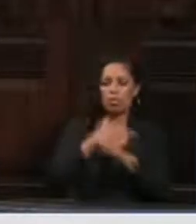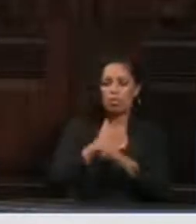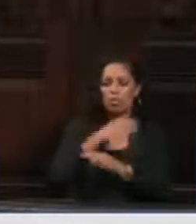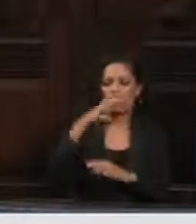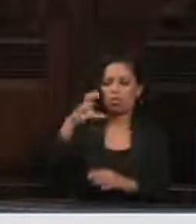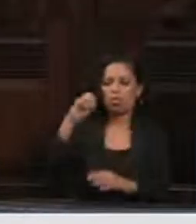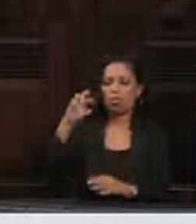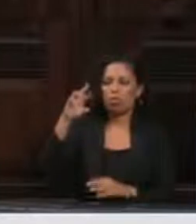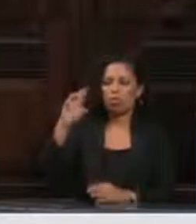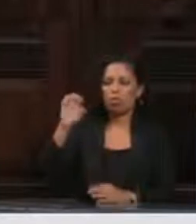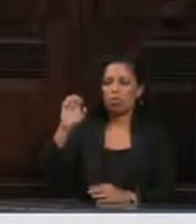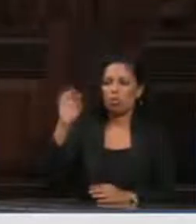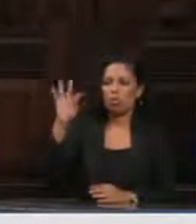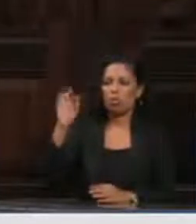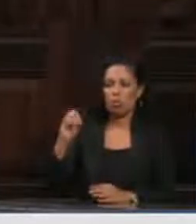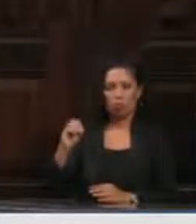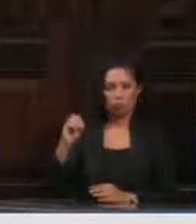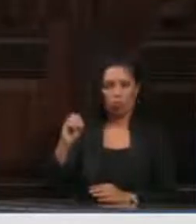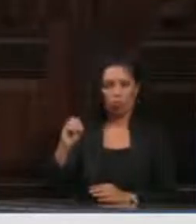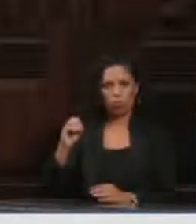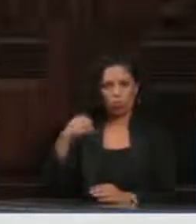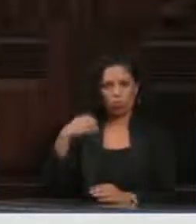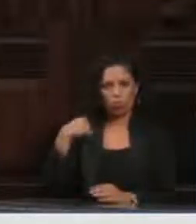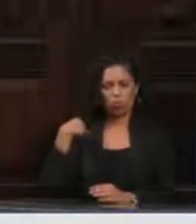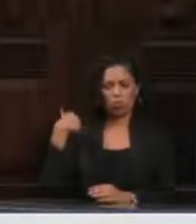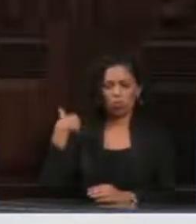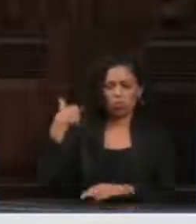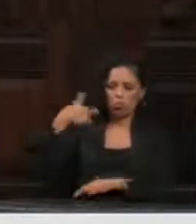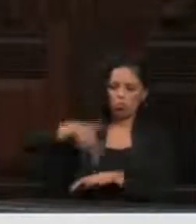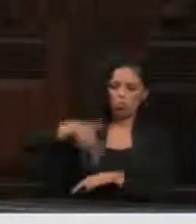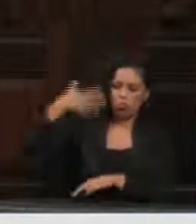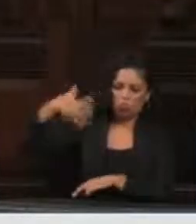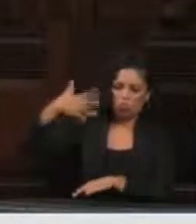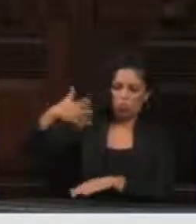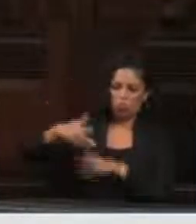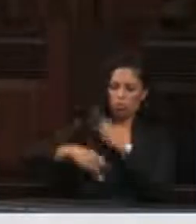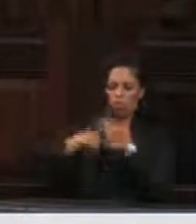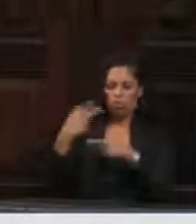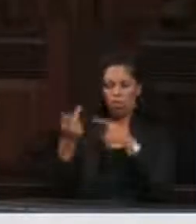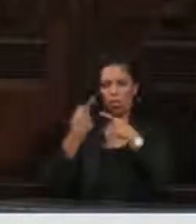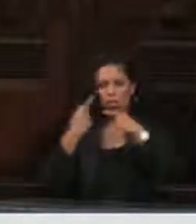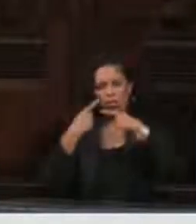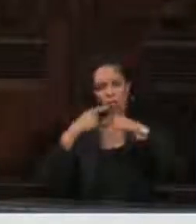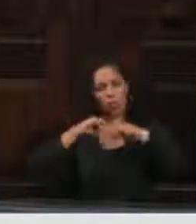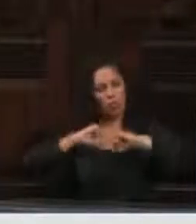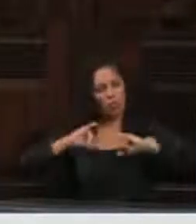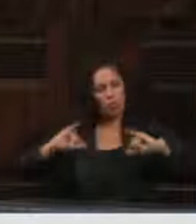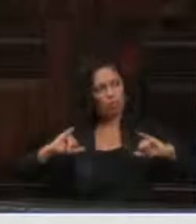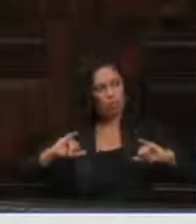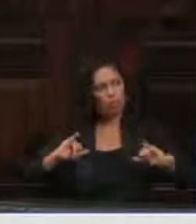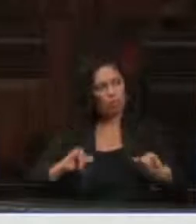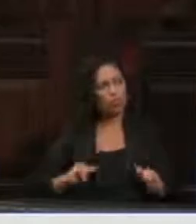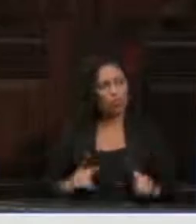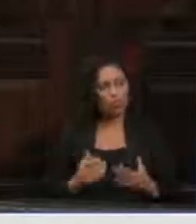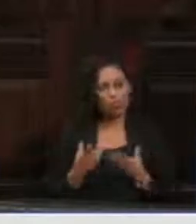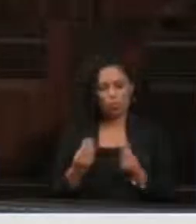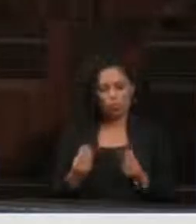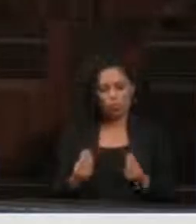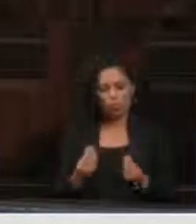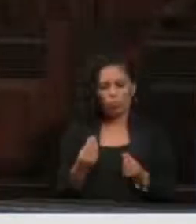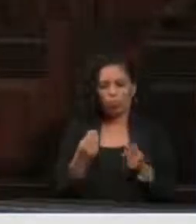na tribuna denunciar isso. Vários municípios utilizam o trabalho do enfermeiro,